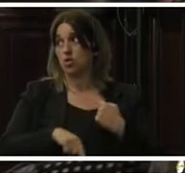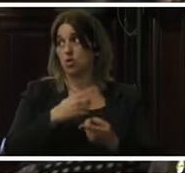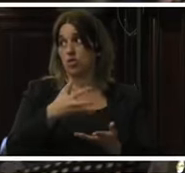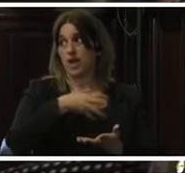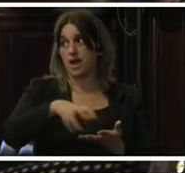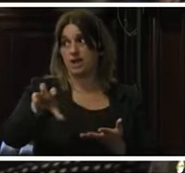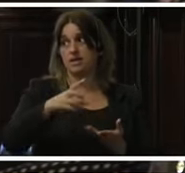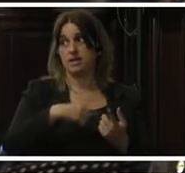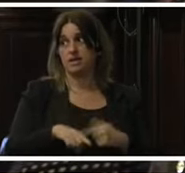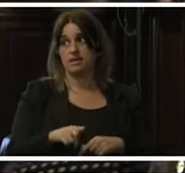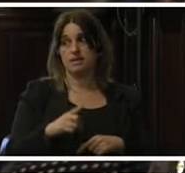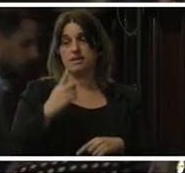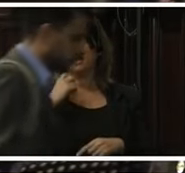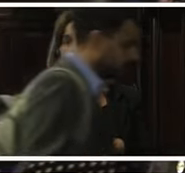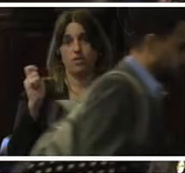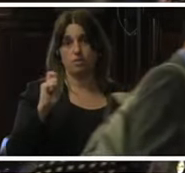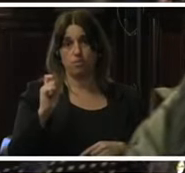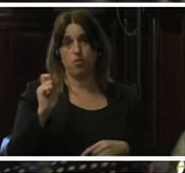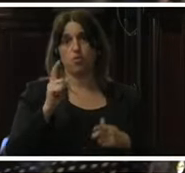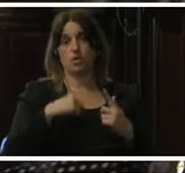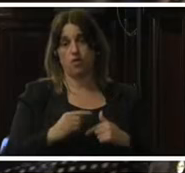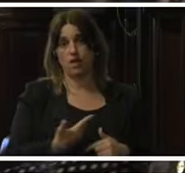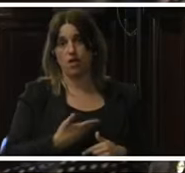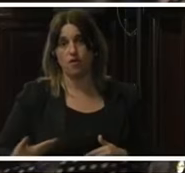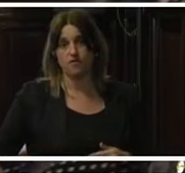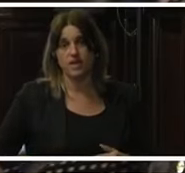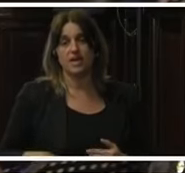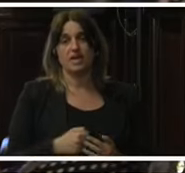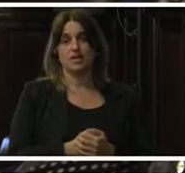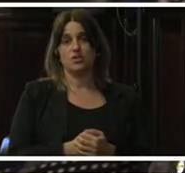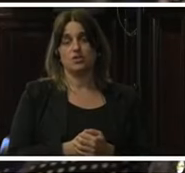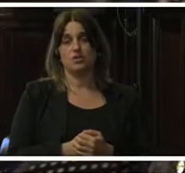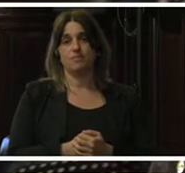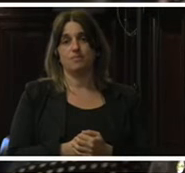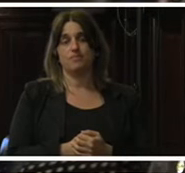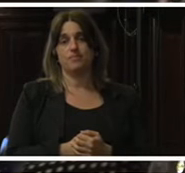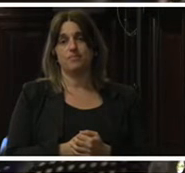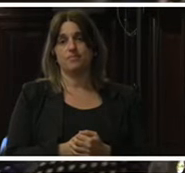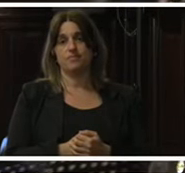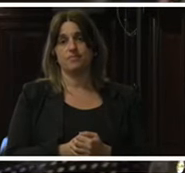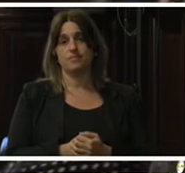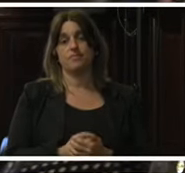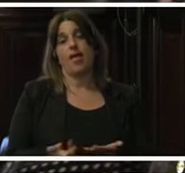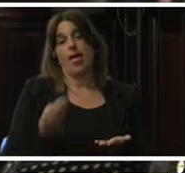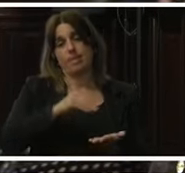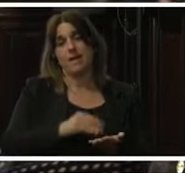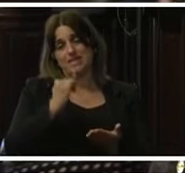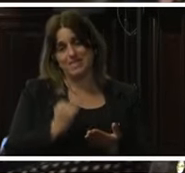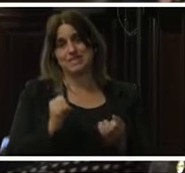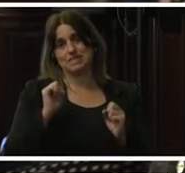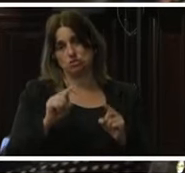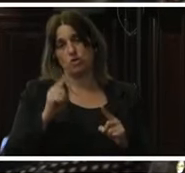público dois do governo além como bebê de administração de justiça e será